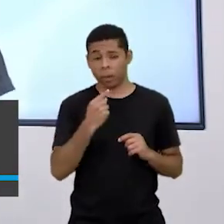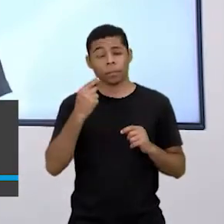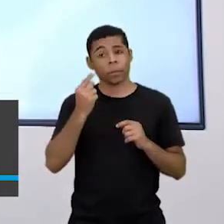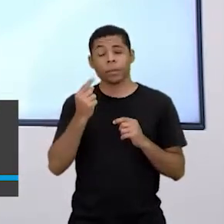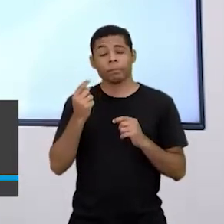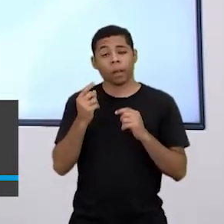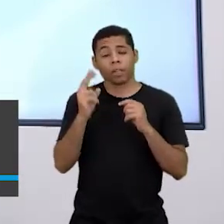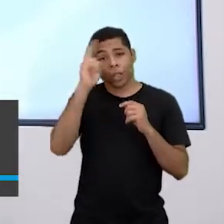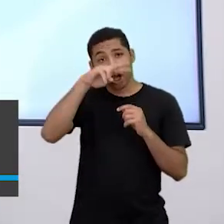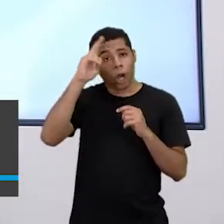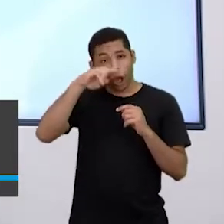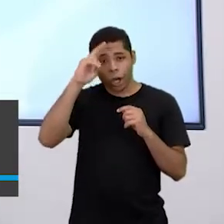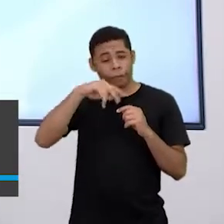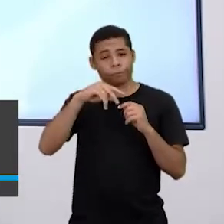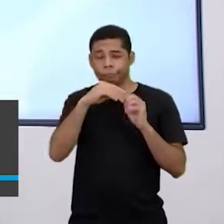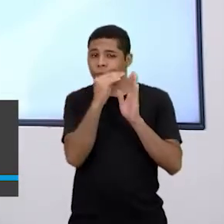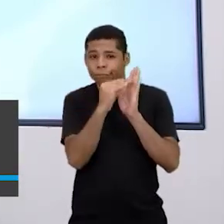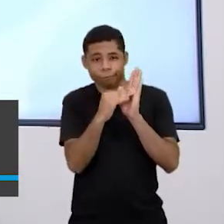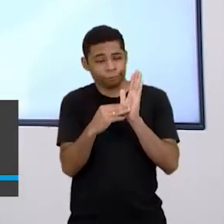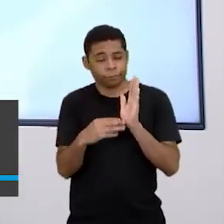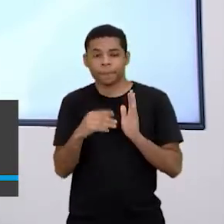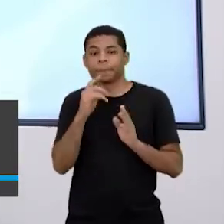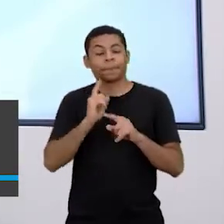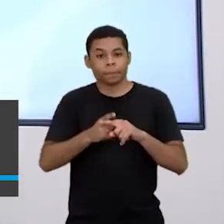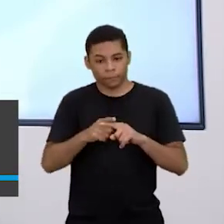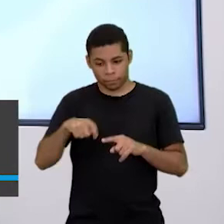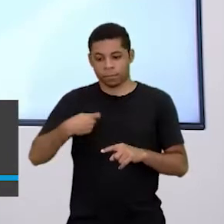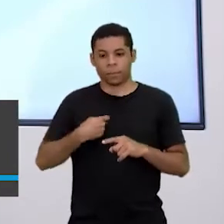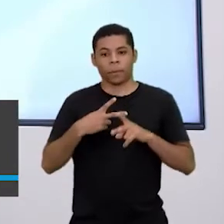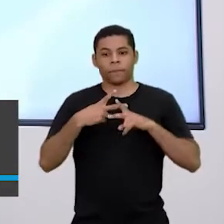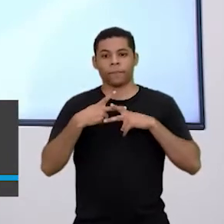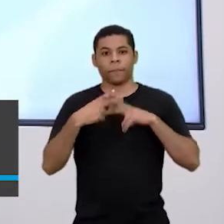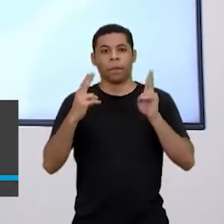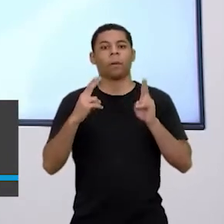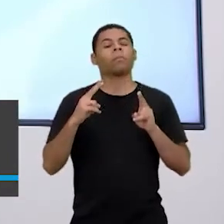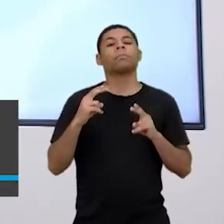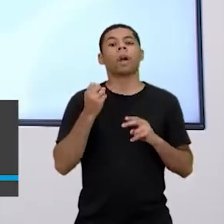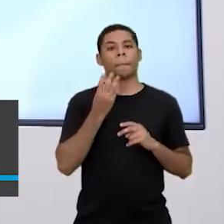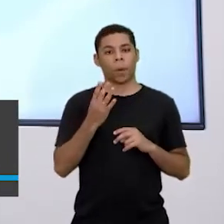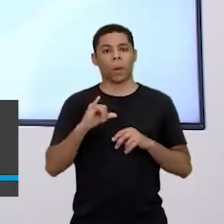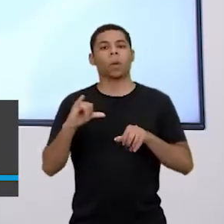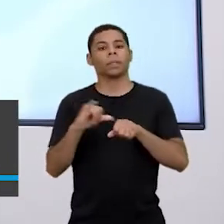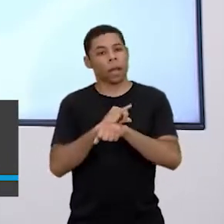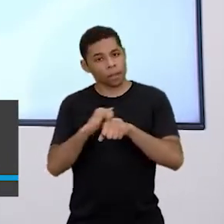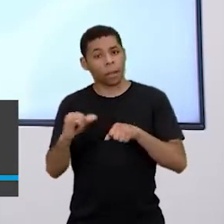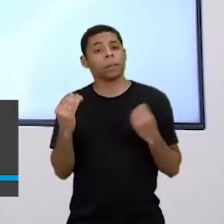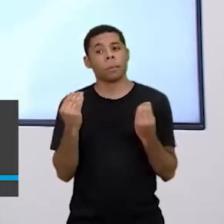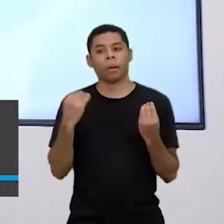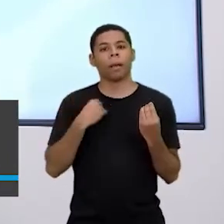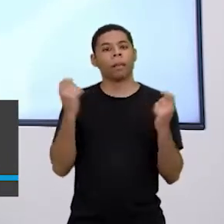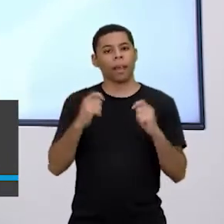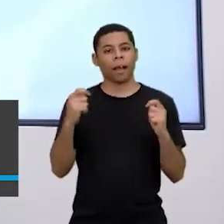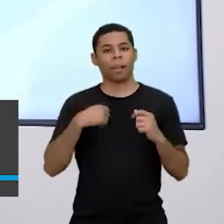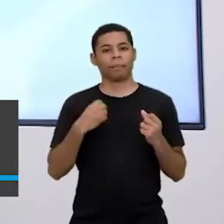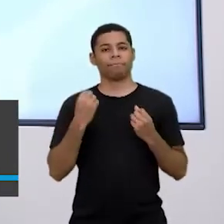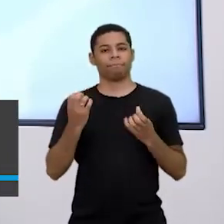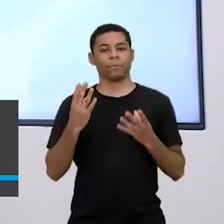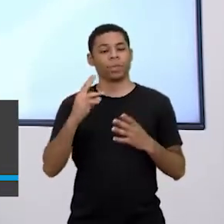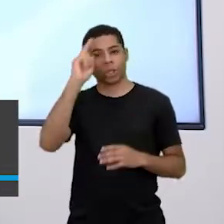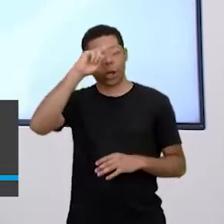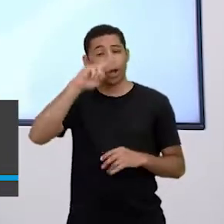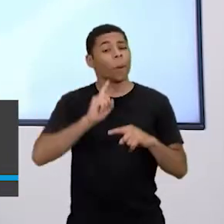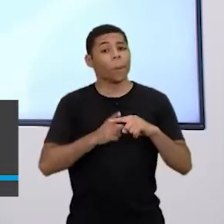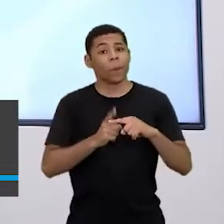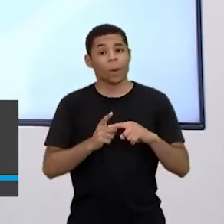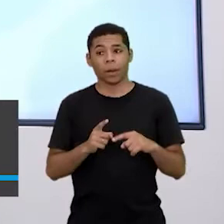né? Porque o disfarce, ele é uma estratégia legal para a sua criação de história, porque ele vai trabalhar até a